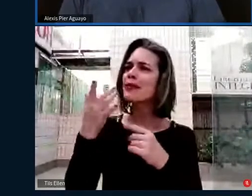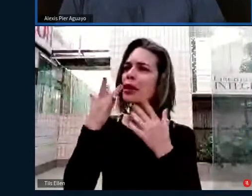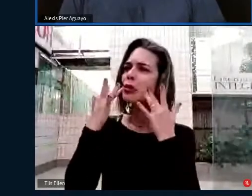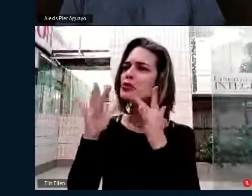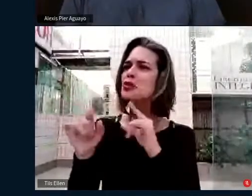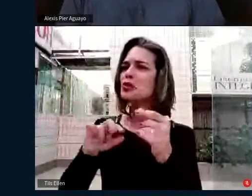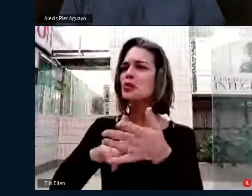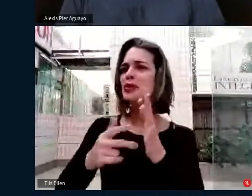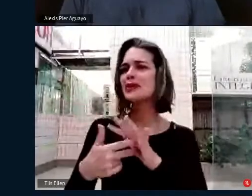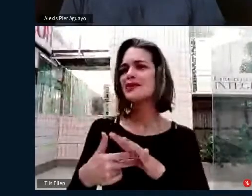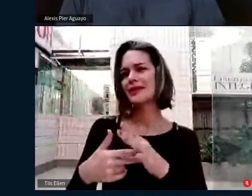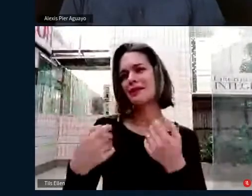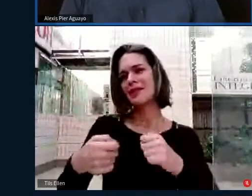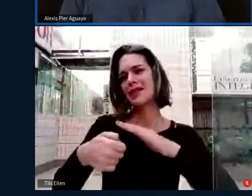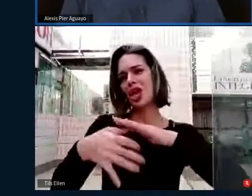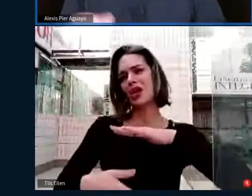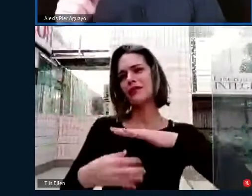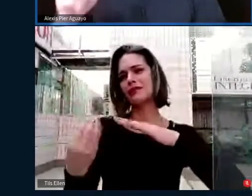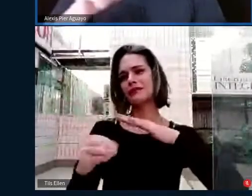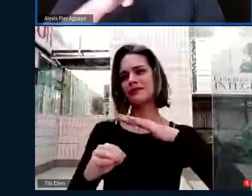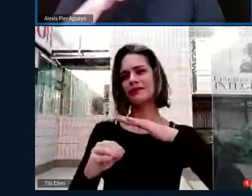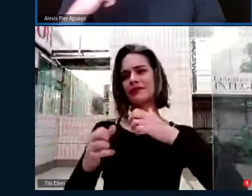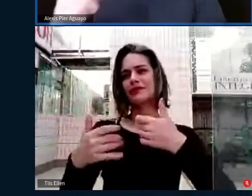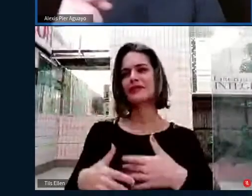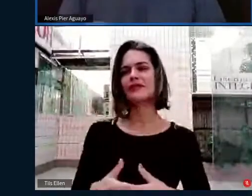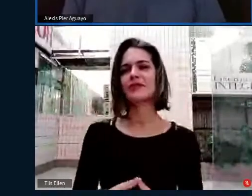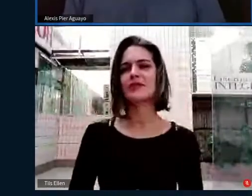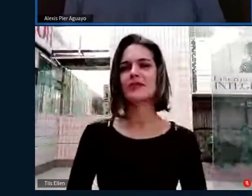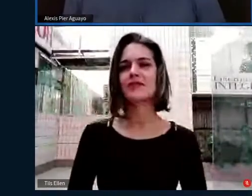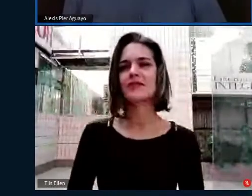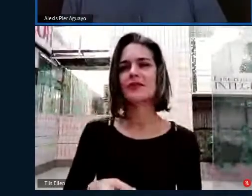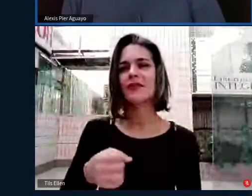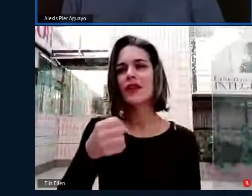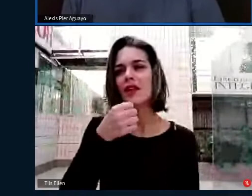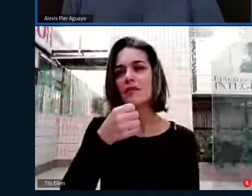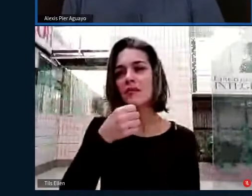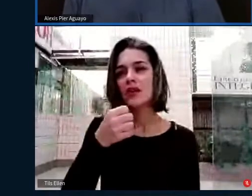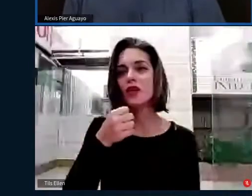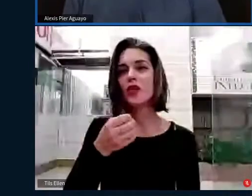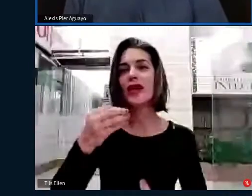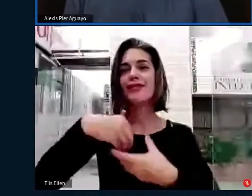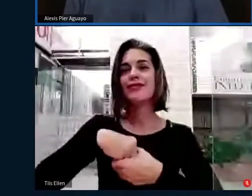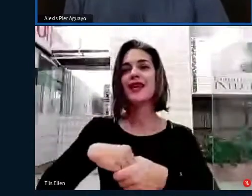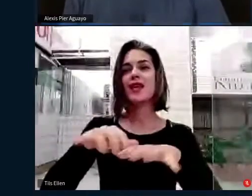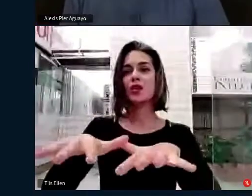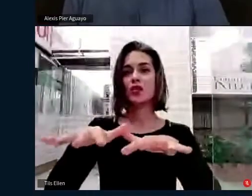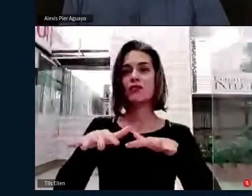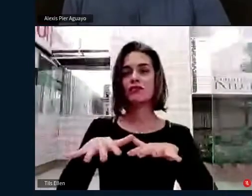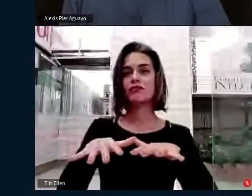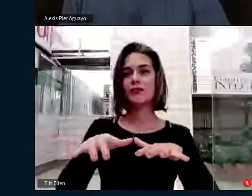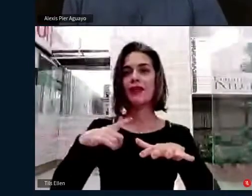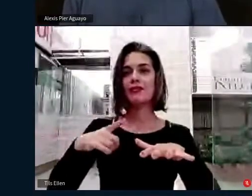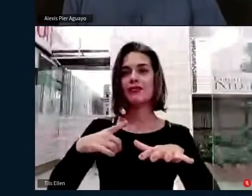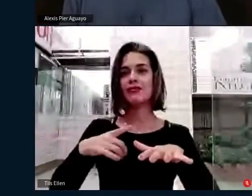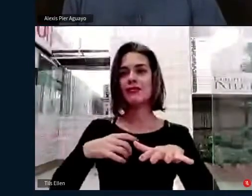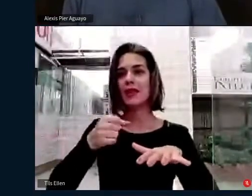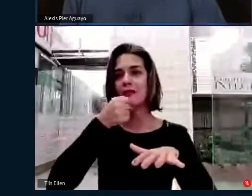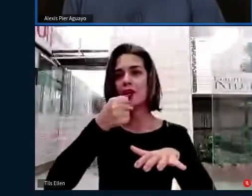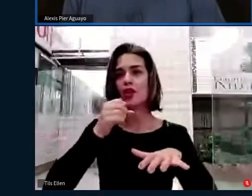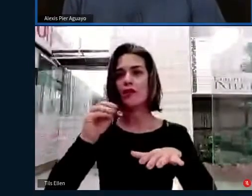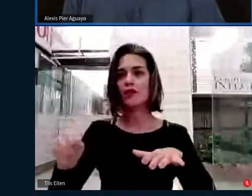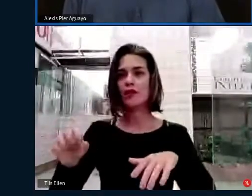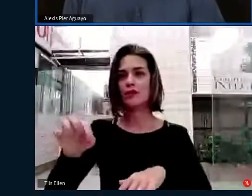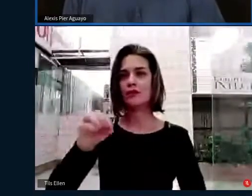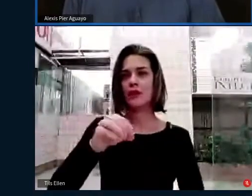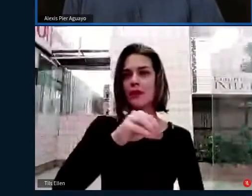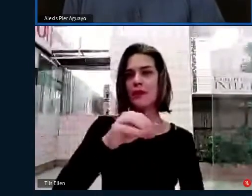nota de rodapé. Tá? Então, O acho que. microfone de aparte são os microfones distribuídos dentro do plenário. Então, escreve isso, coloca